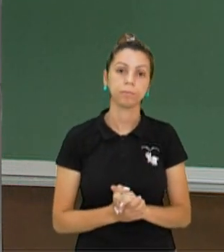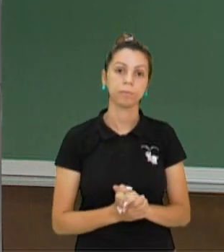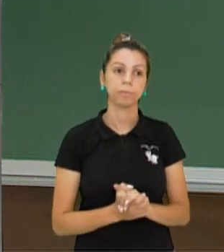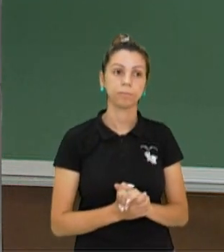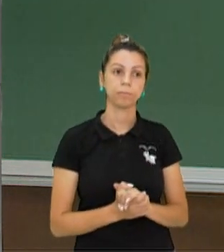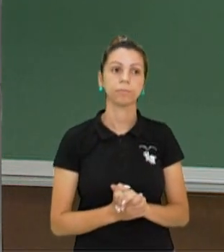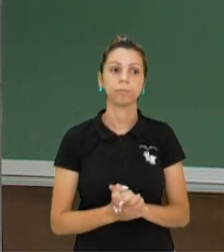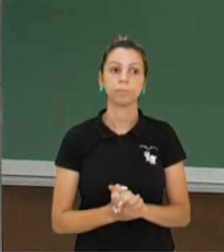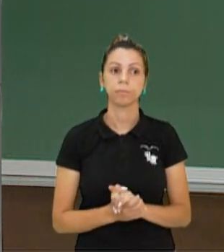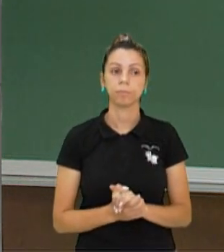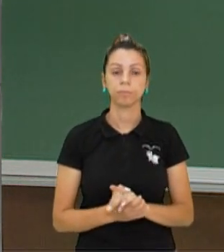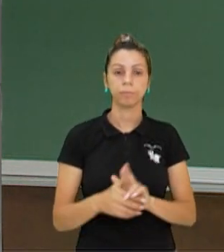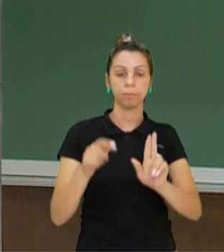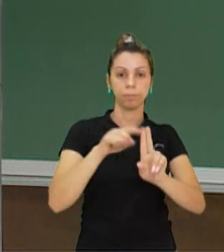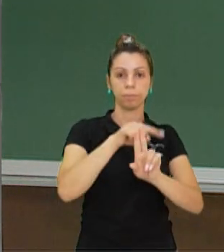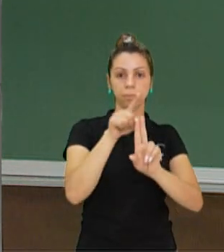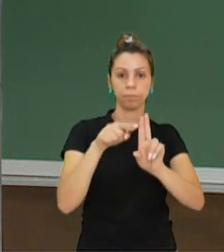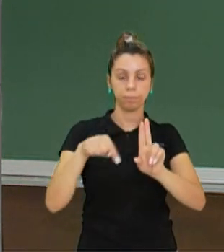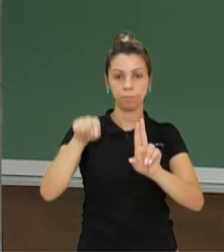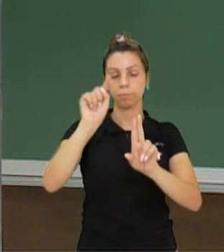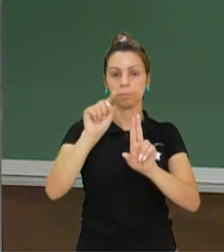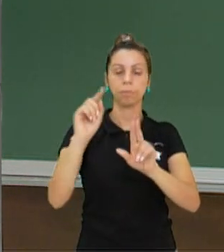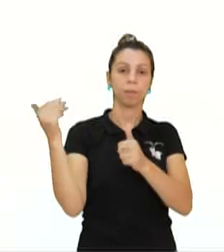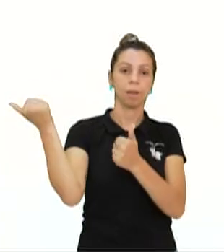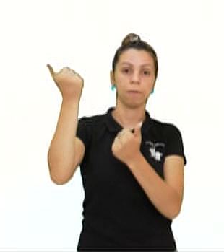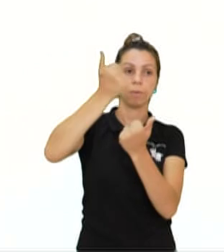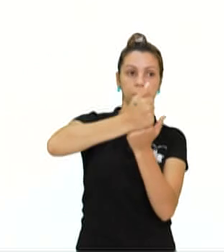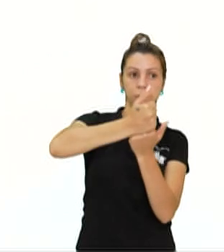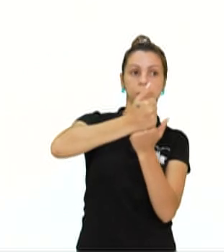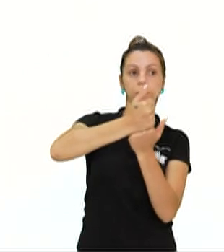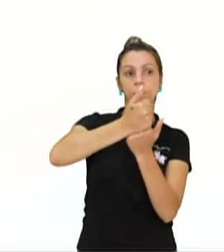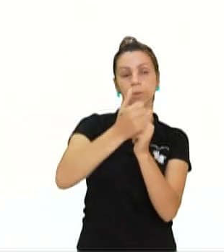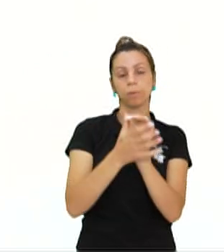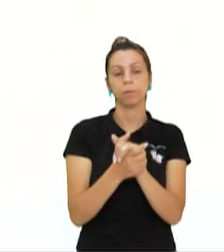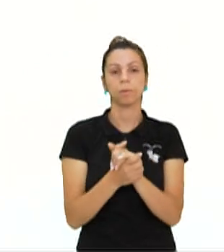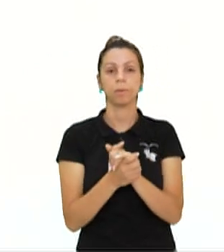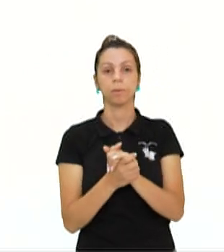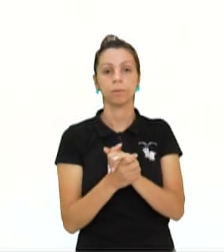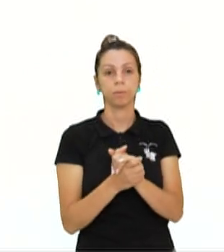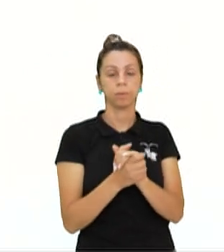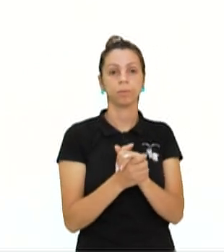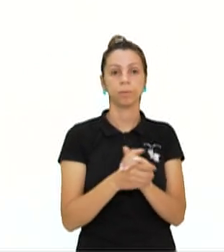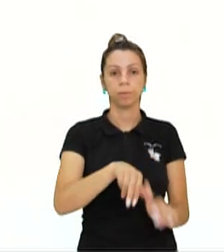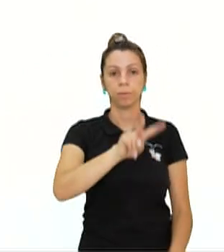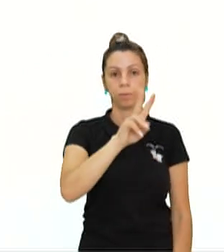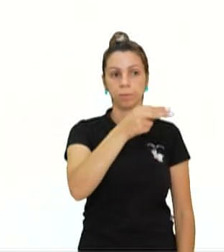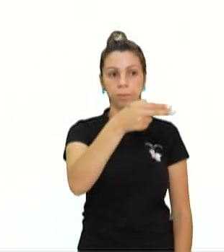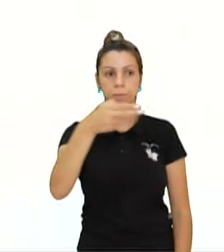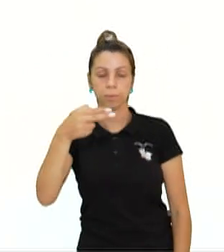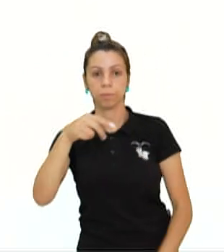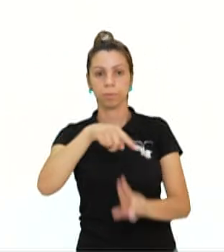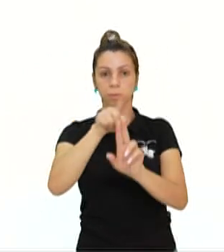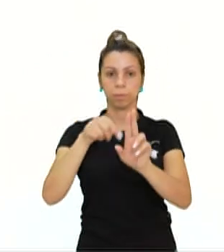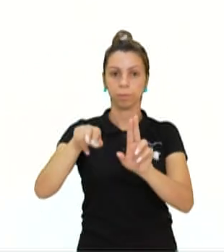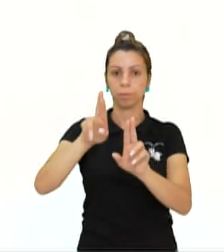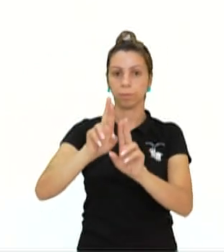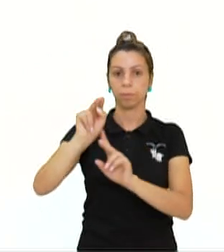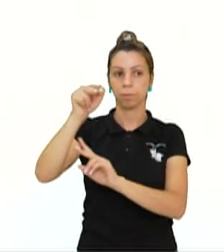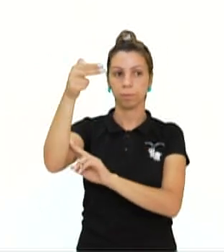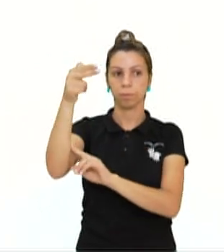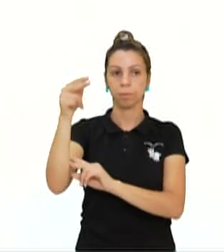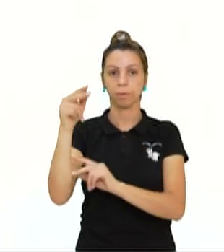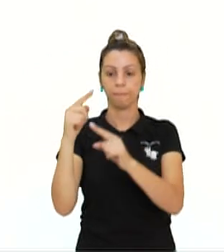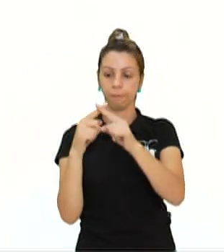Olha só, no lugar do área da base que estava aqui, ficou a área da base vezes a altura,